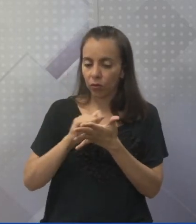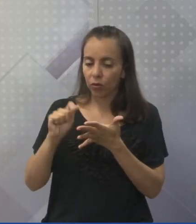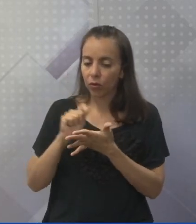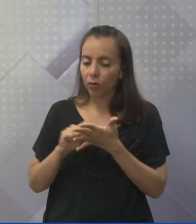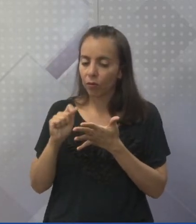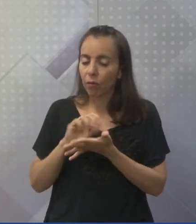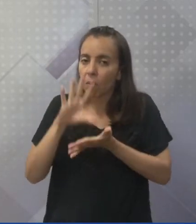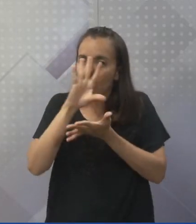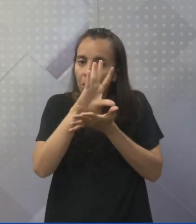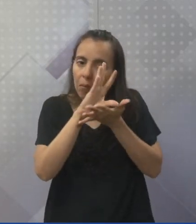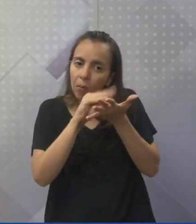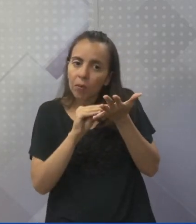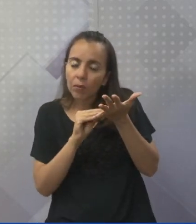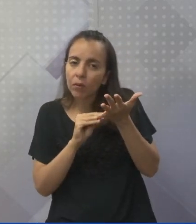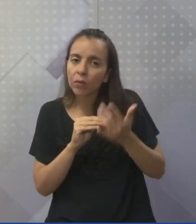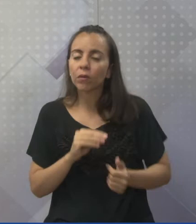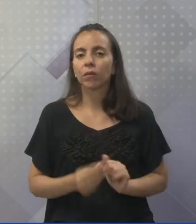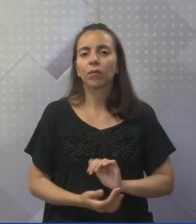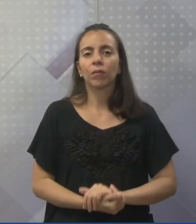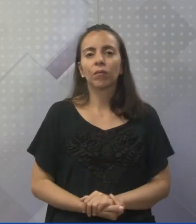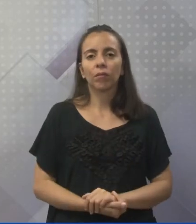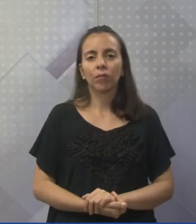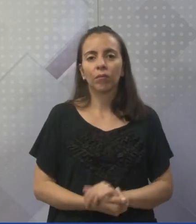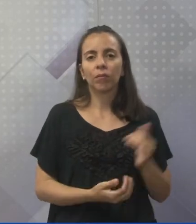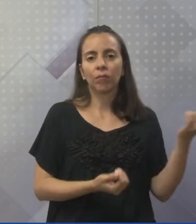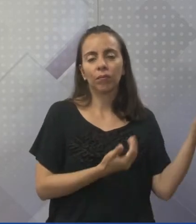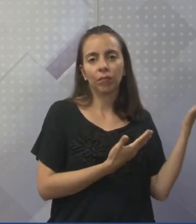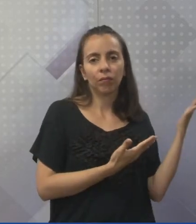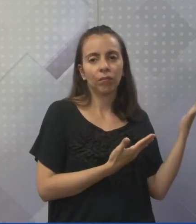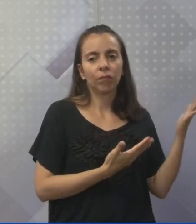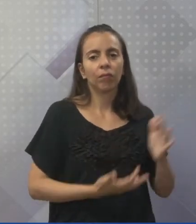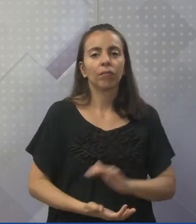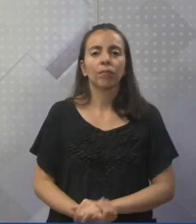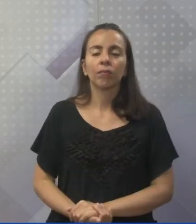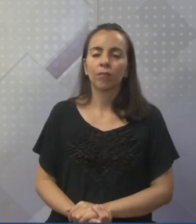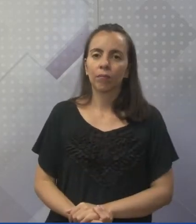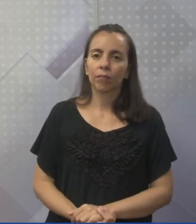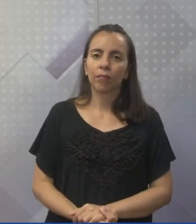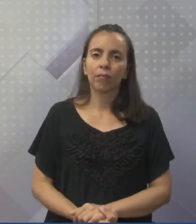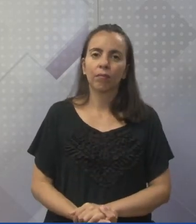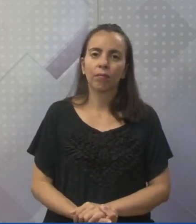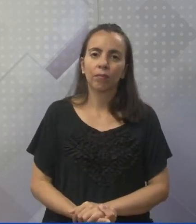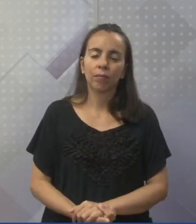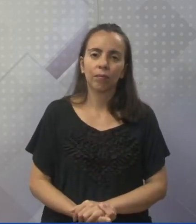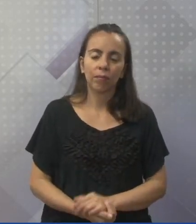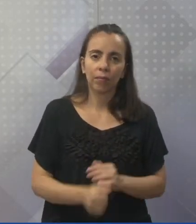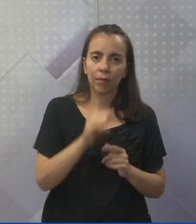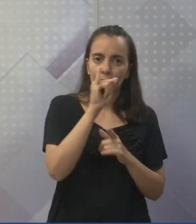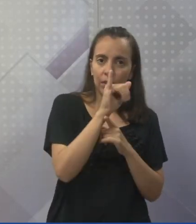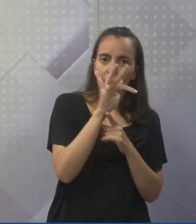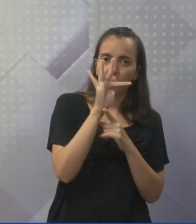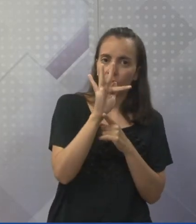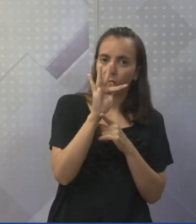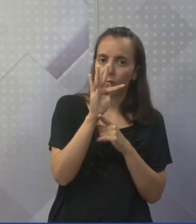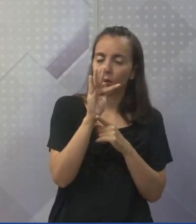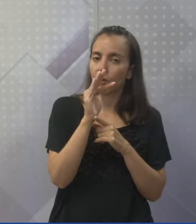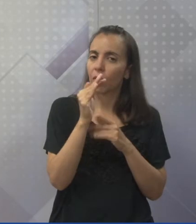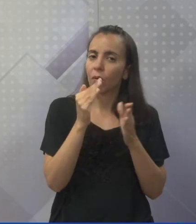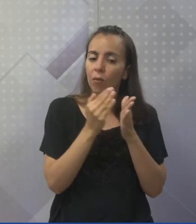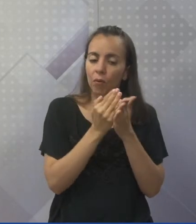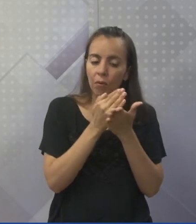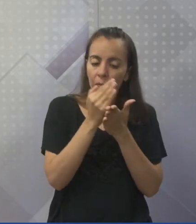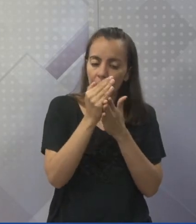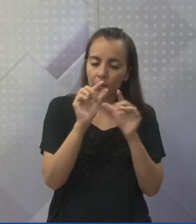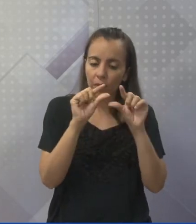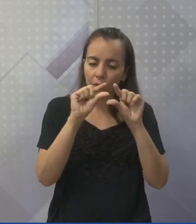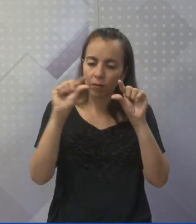dados, né? Que é if, mais, were, mais, would. If sempre vai iniciar a frase. Were será o